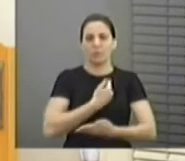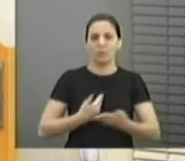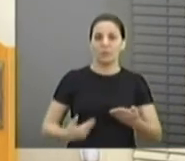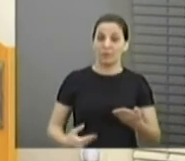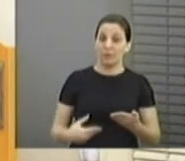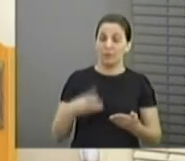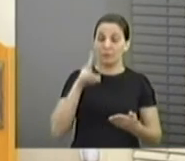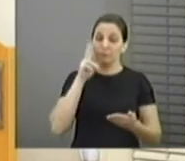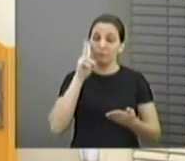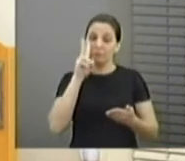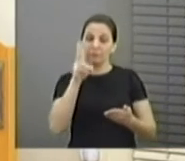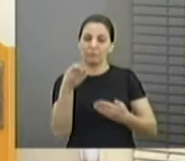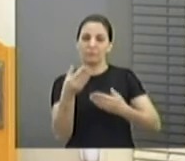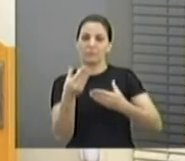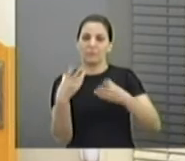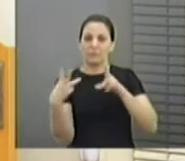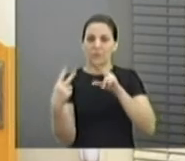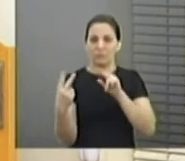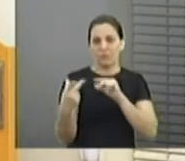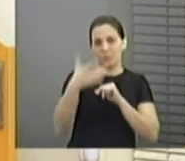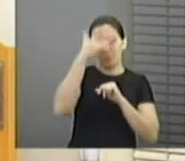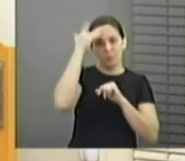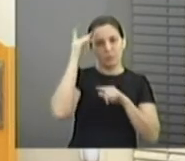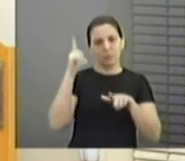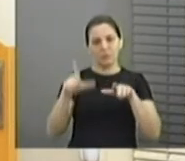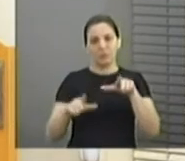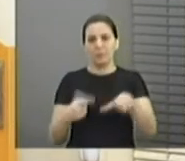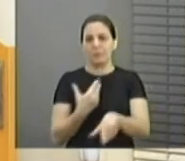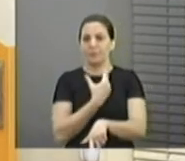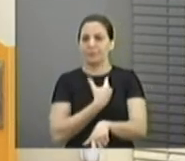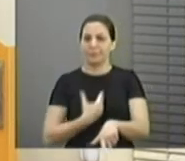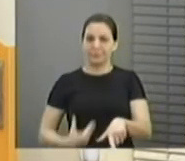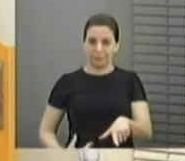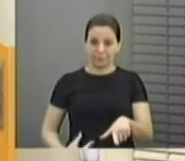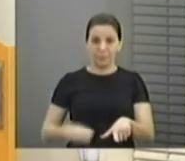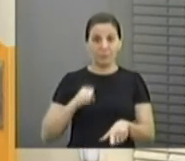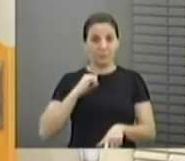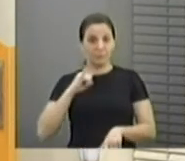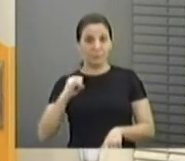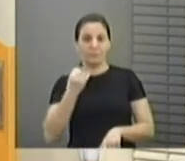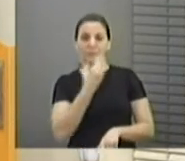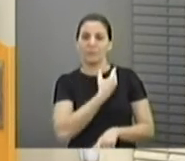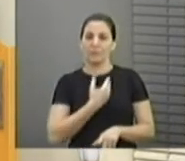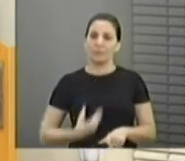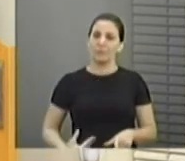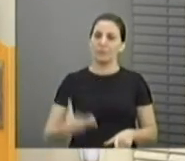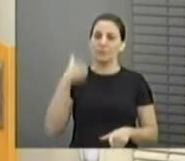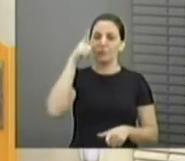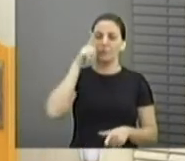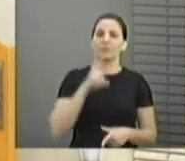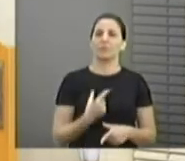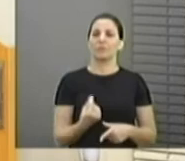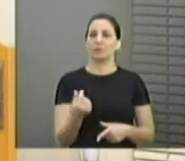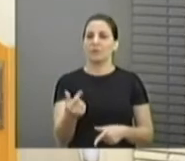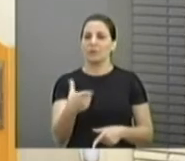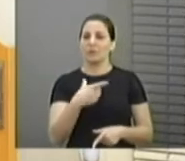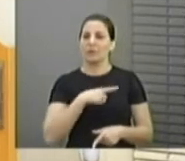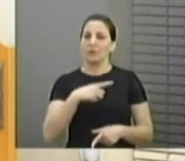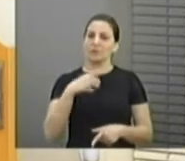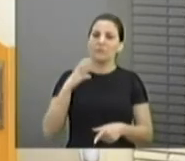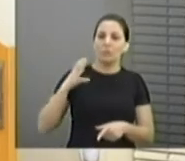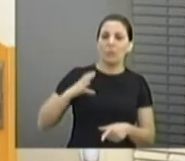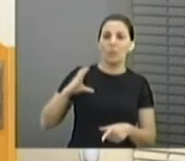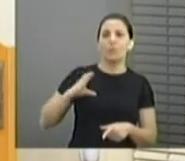sensível no diálogo com os funcionários públicos. Se o governo consegue, do ponto de vista econômico, ter um